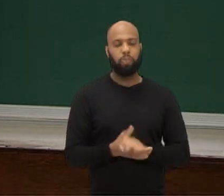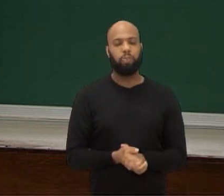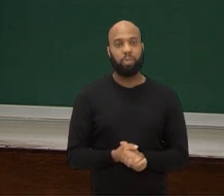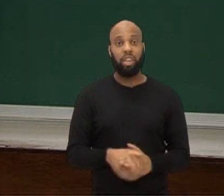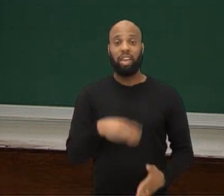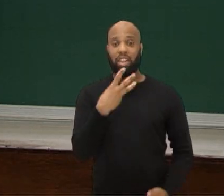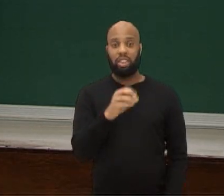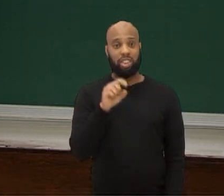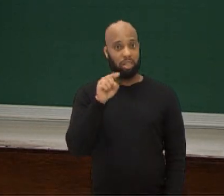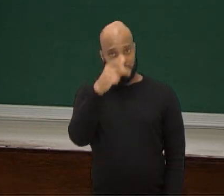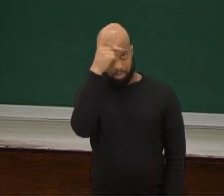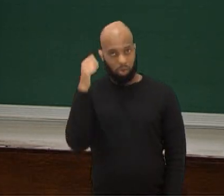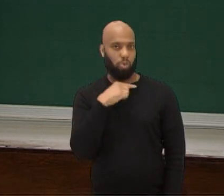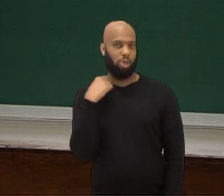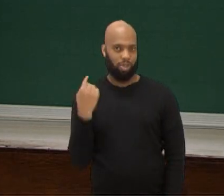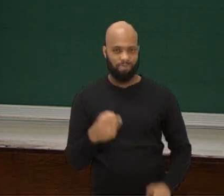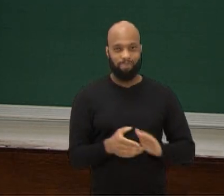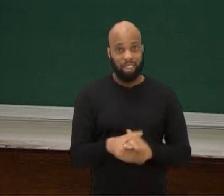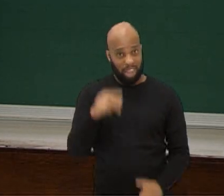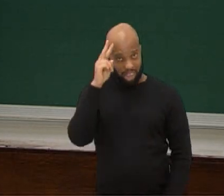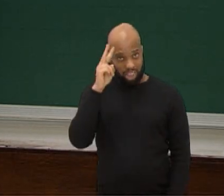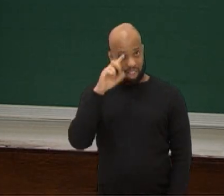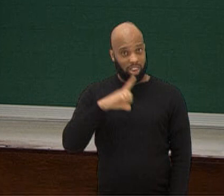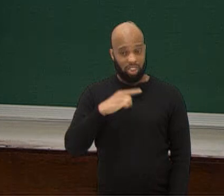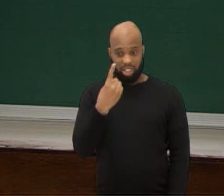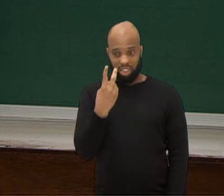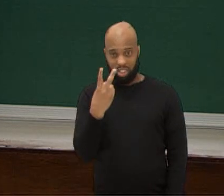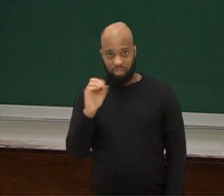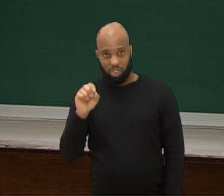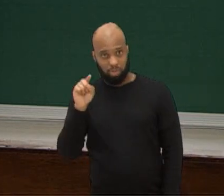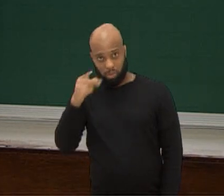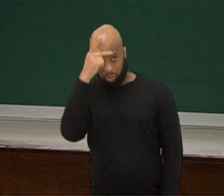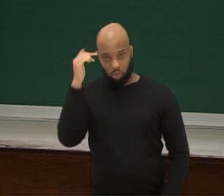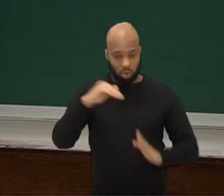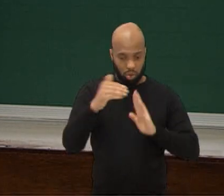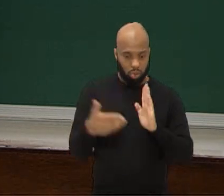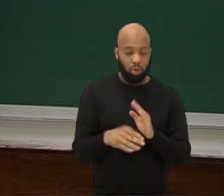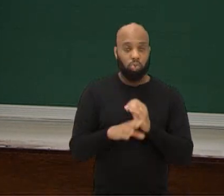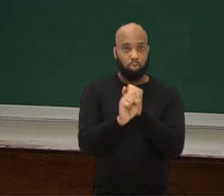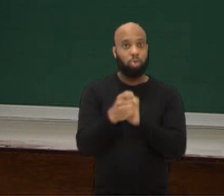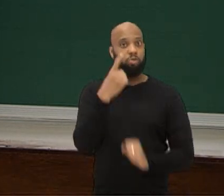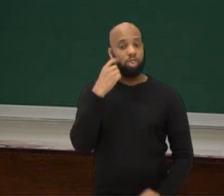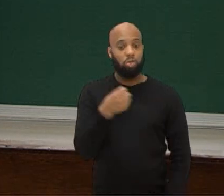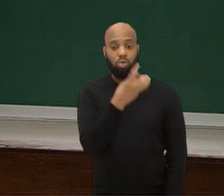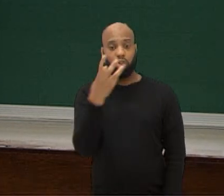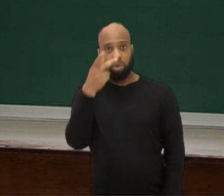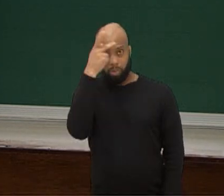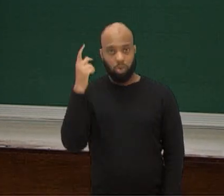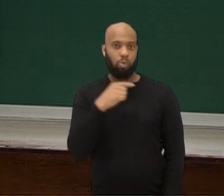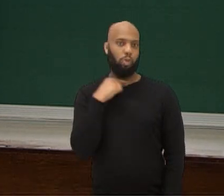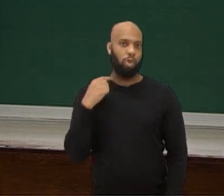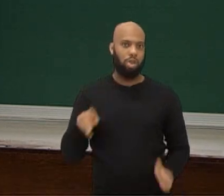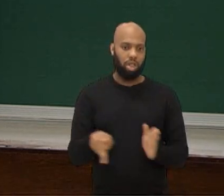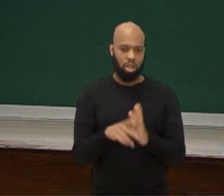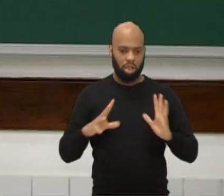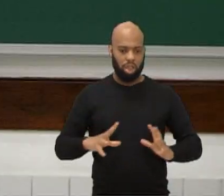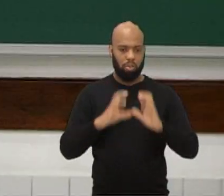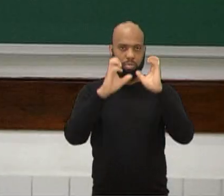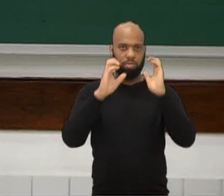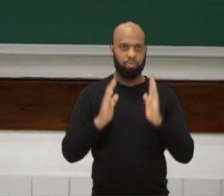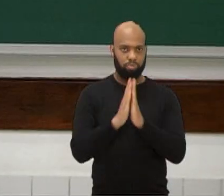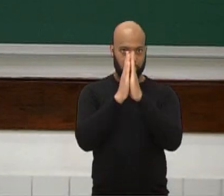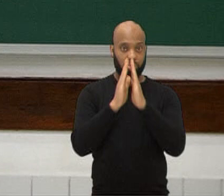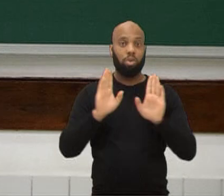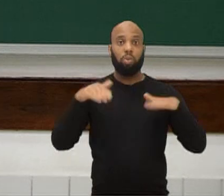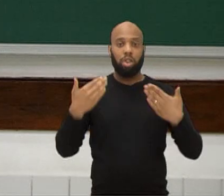pessoas. Lembra que nós falamos no início que eram 120 mil ao total? Olha quantas pessoas morreram nesse conflito, o que mostra